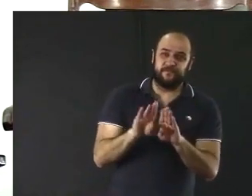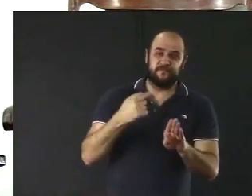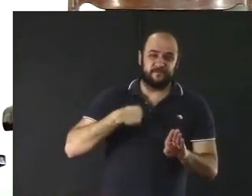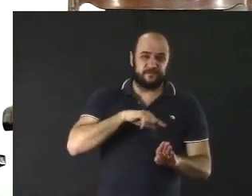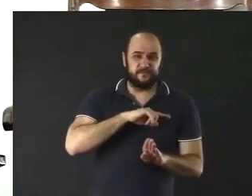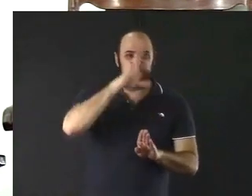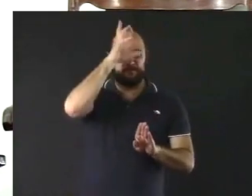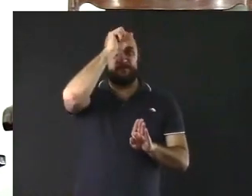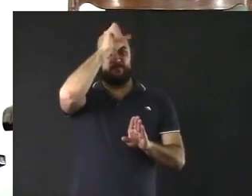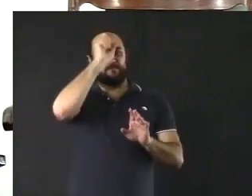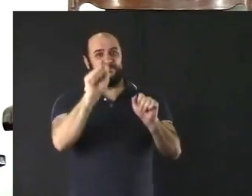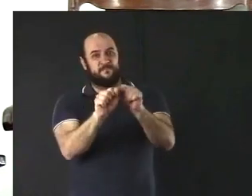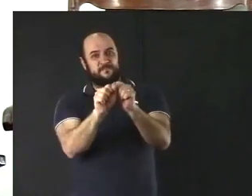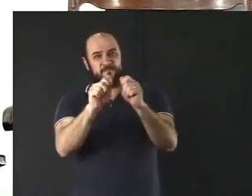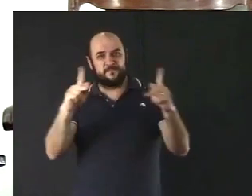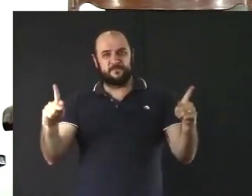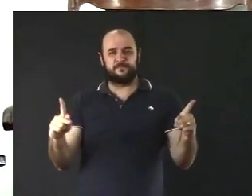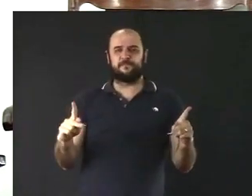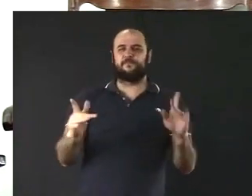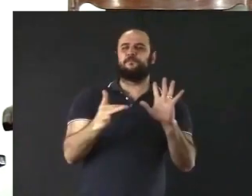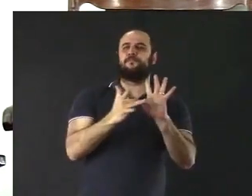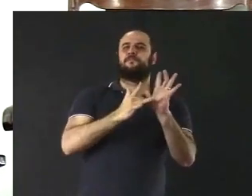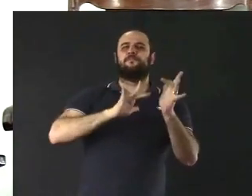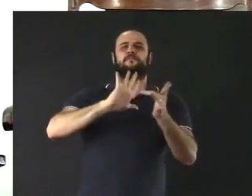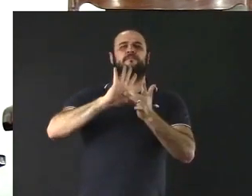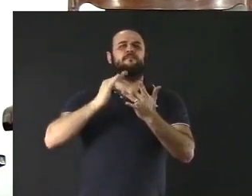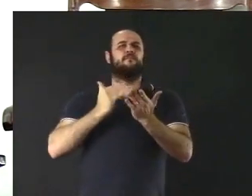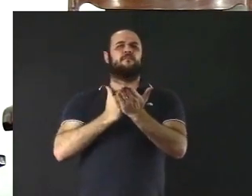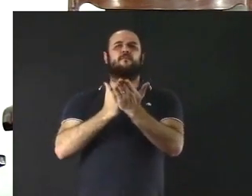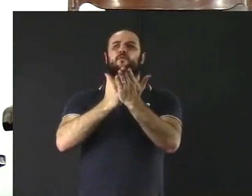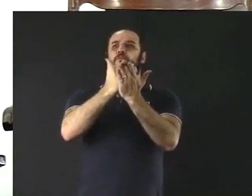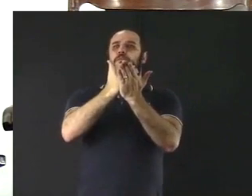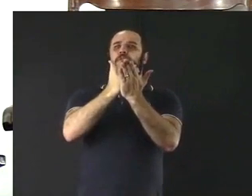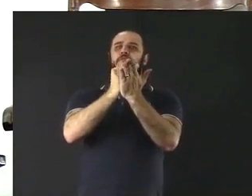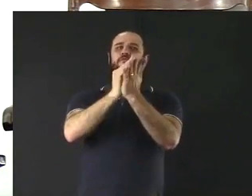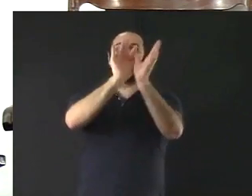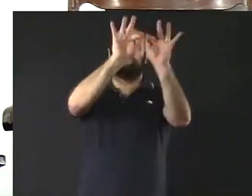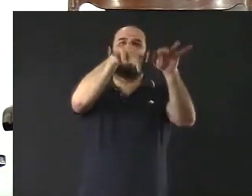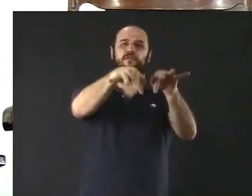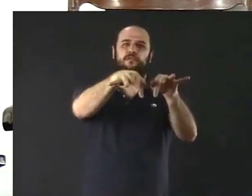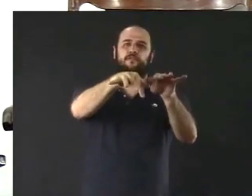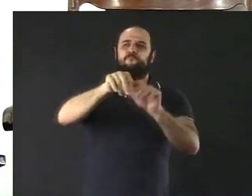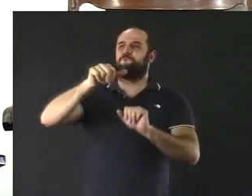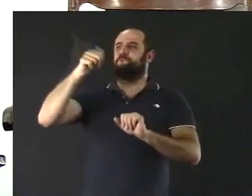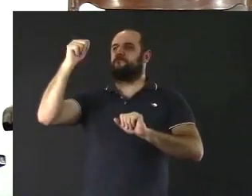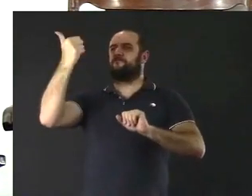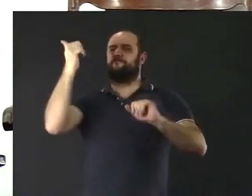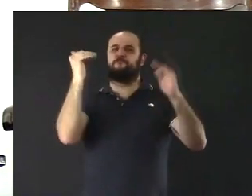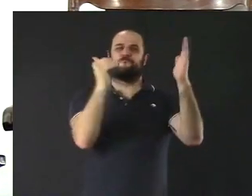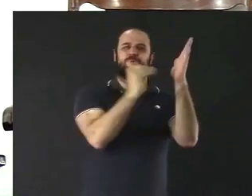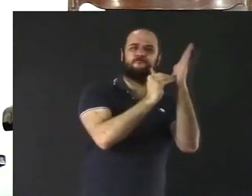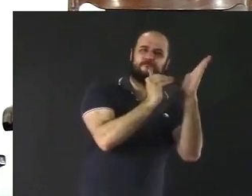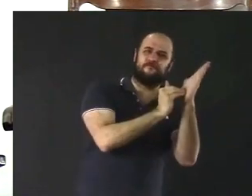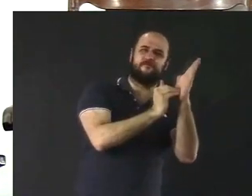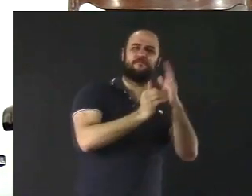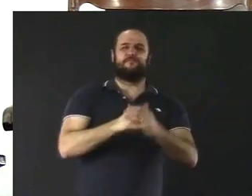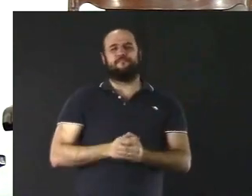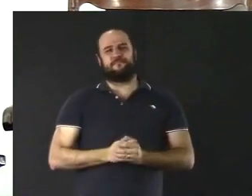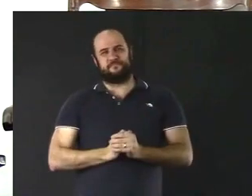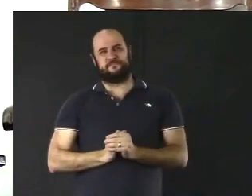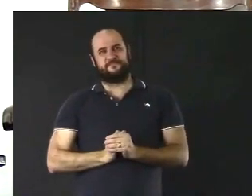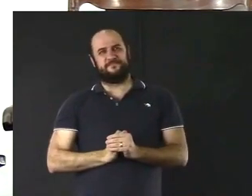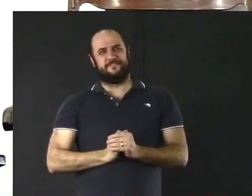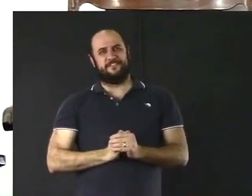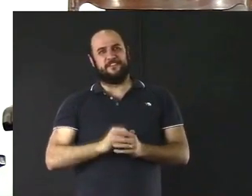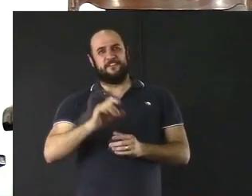em Apocalipse que Jesus é o início e o fim, é o alfa e o ômega. Ou seja, Cristo, como